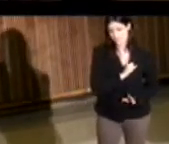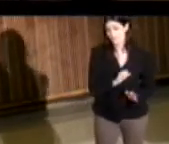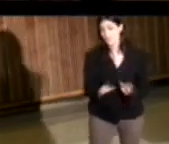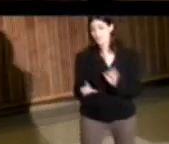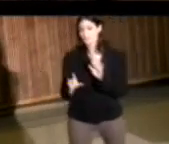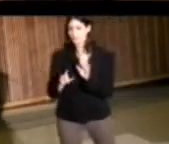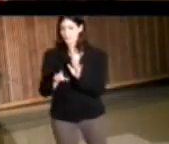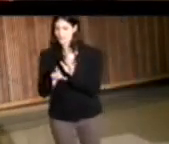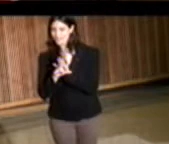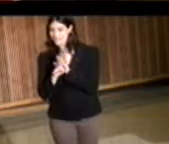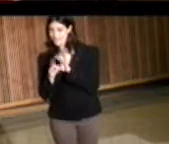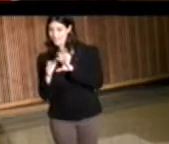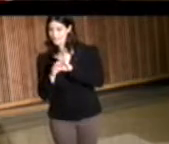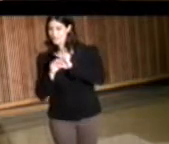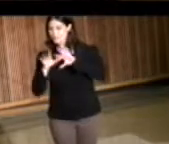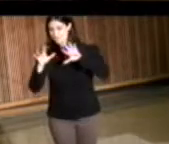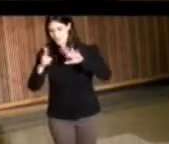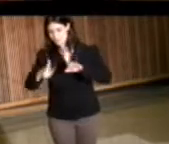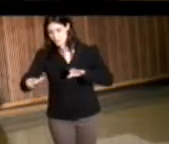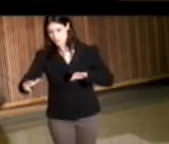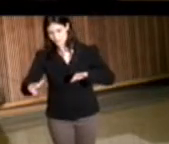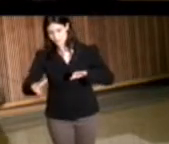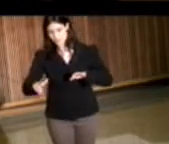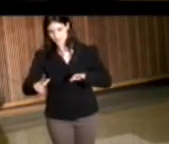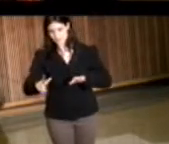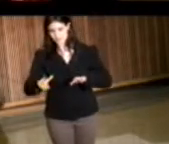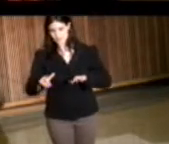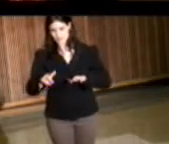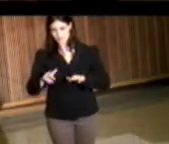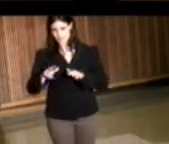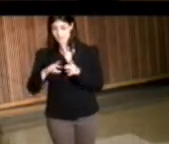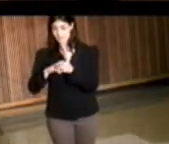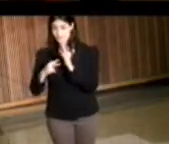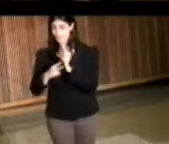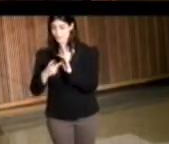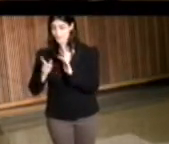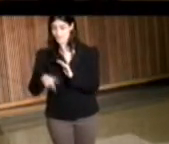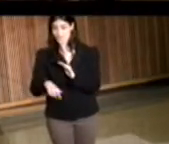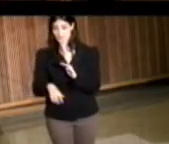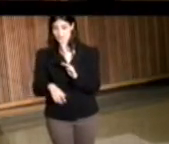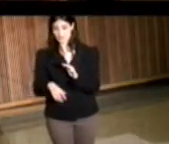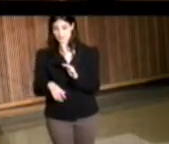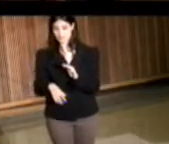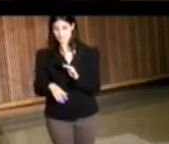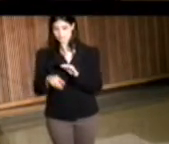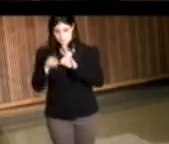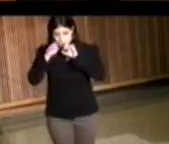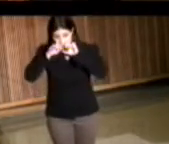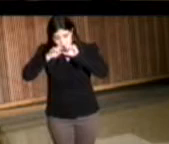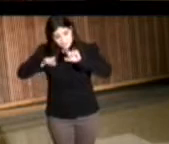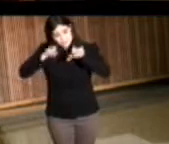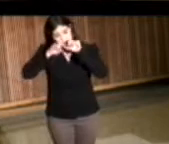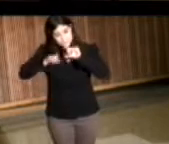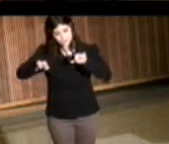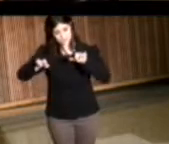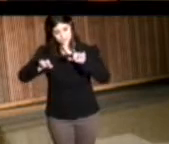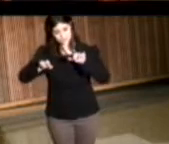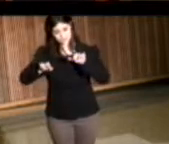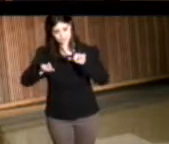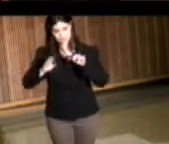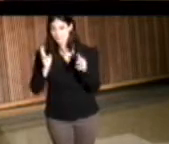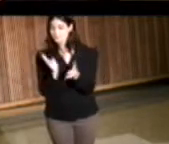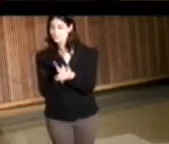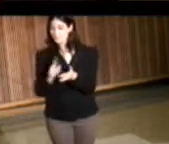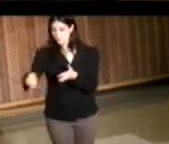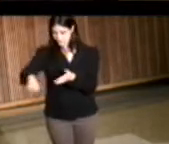esta expressão é usada nesta carta como sinônimo do Evangelho. Lei da liberdade, em Tiago, é